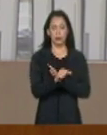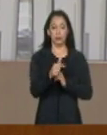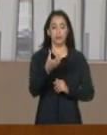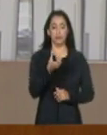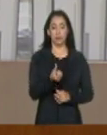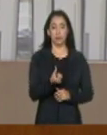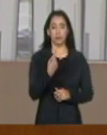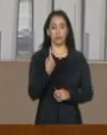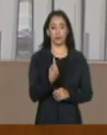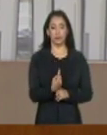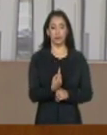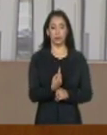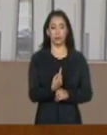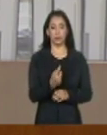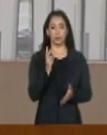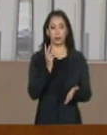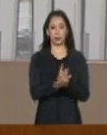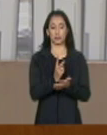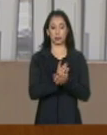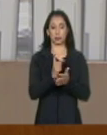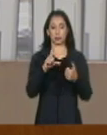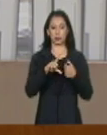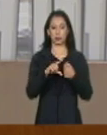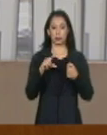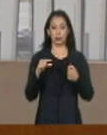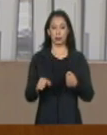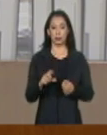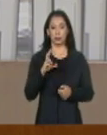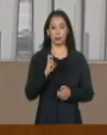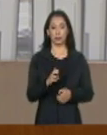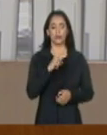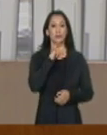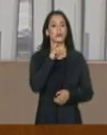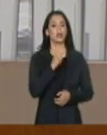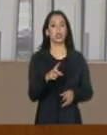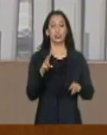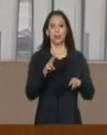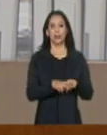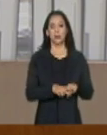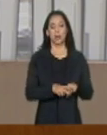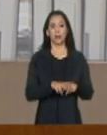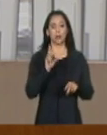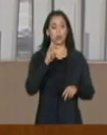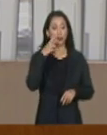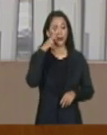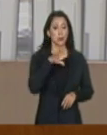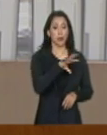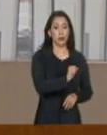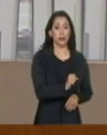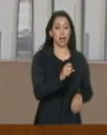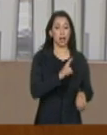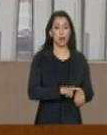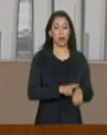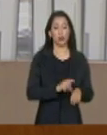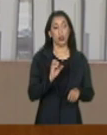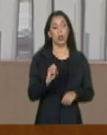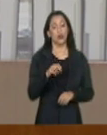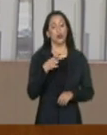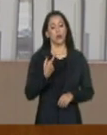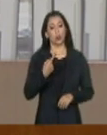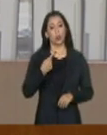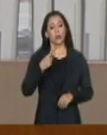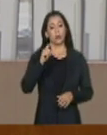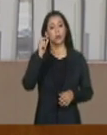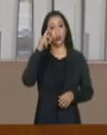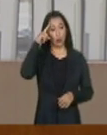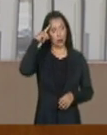61 do mesmo artigo 5º. Ninguém será preso senão em flagrante delito ou por ordem escrita e fundamentada